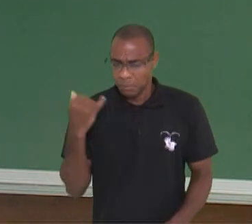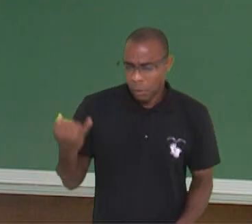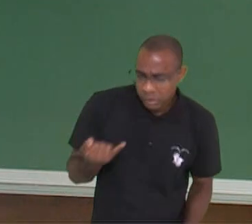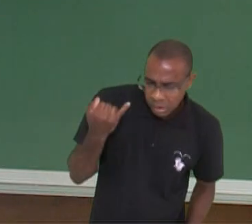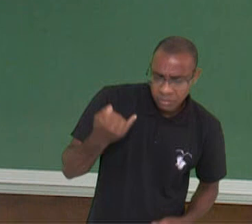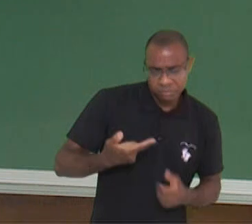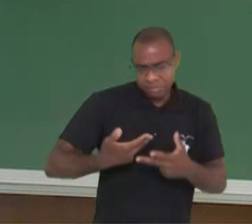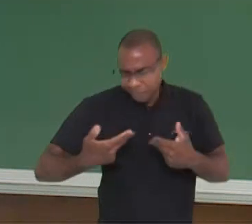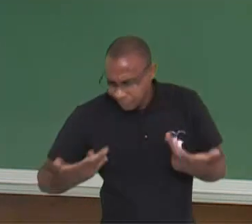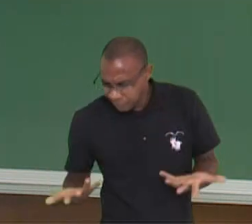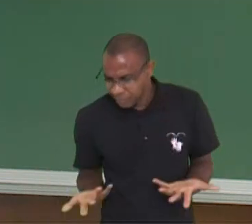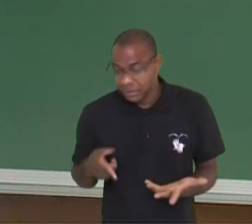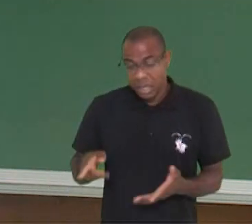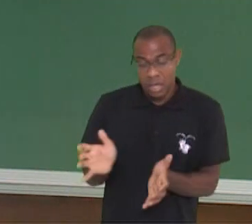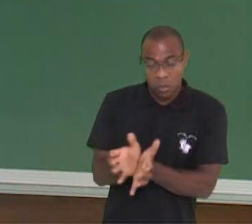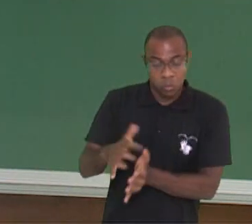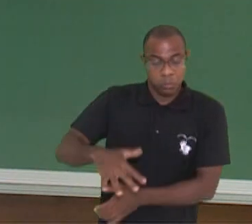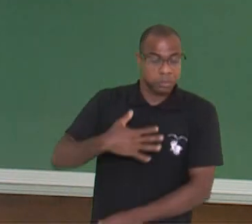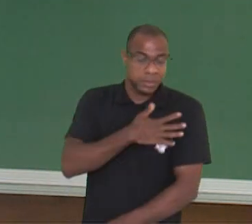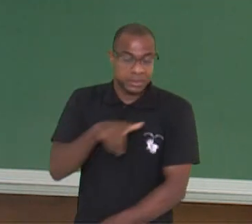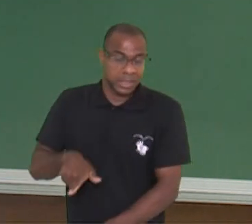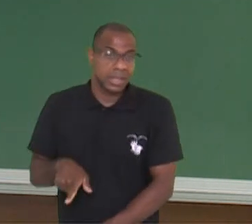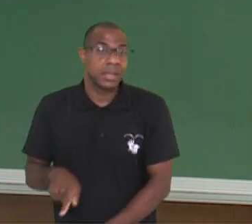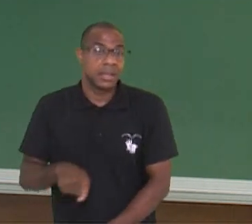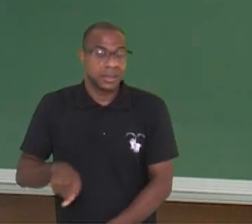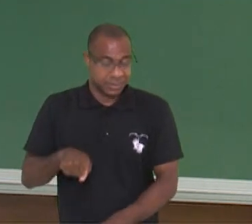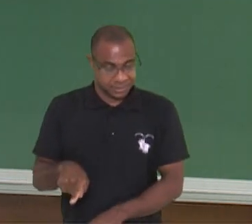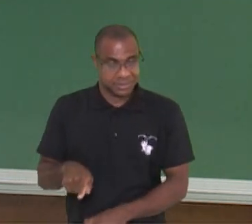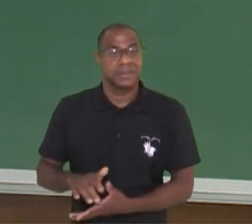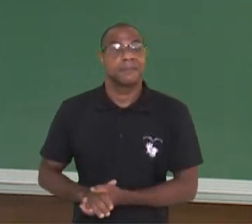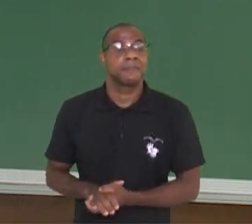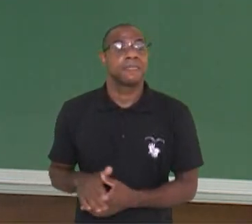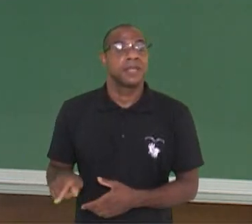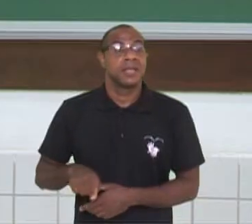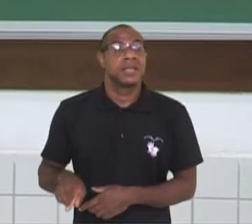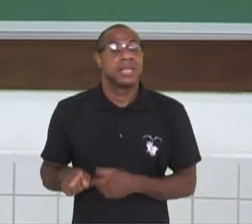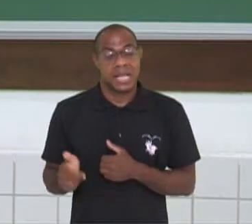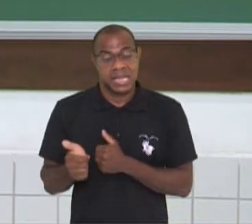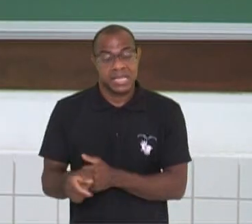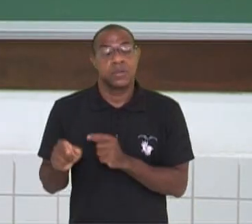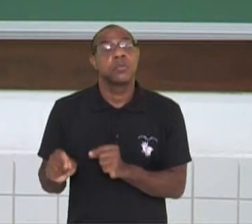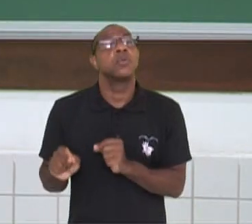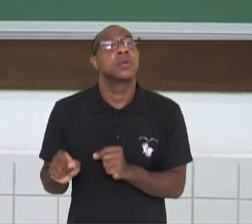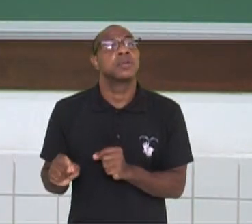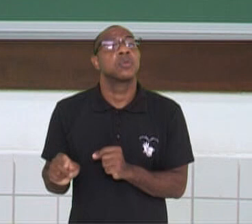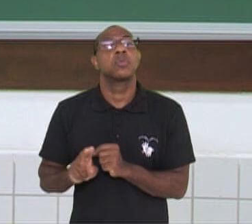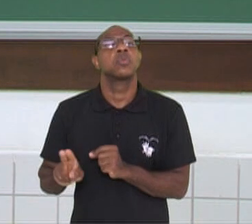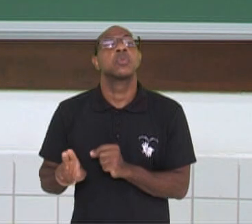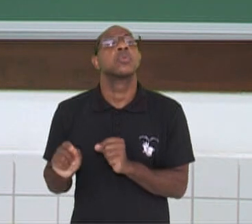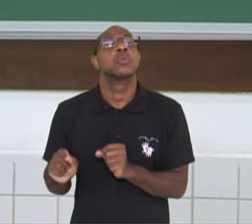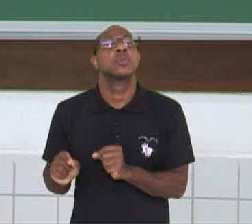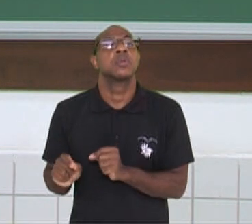Esses militares, Benjamin Constant e outros, eles eram seguidores do chamado